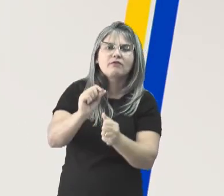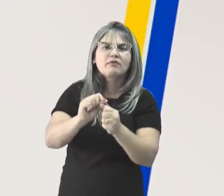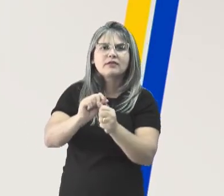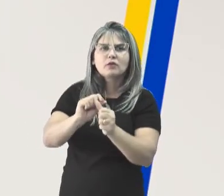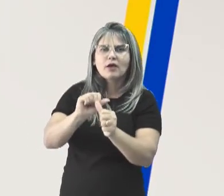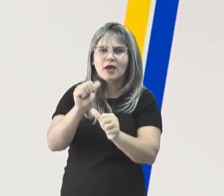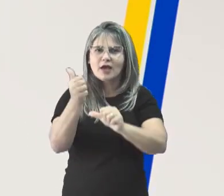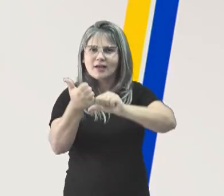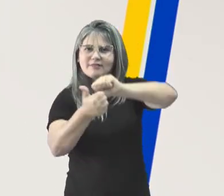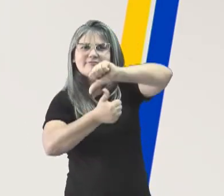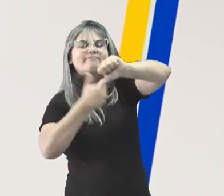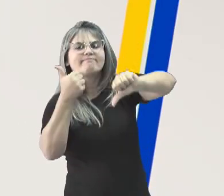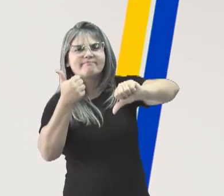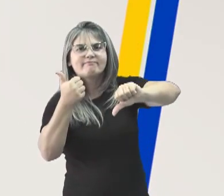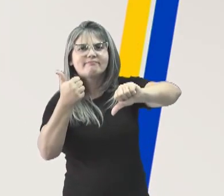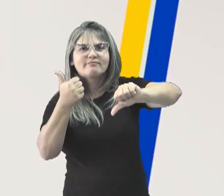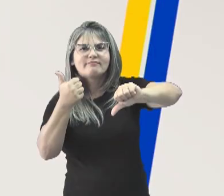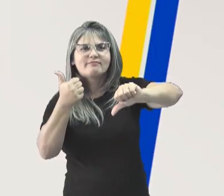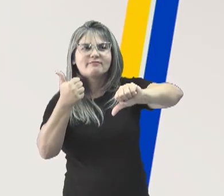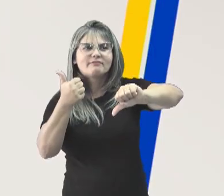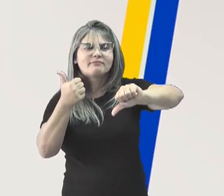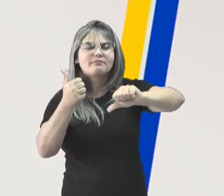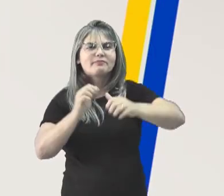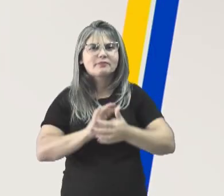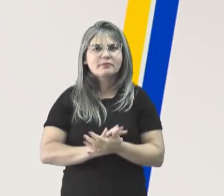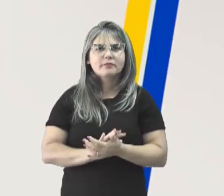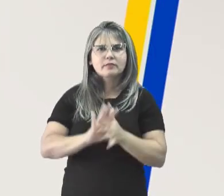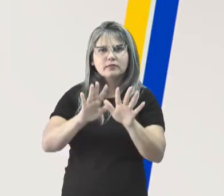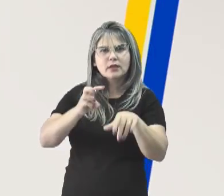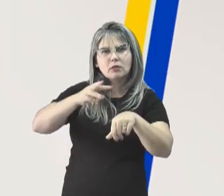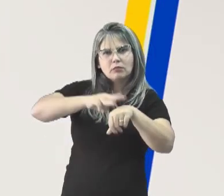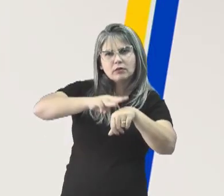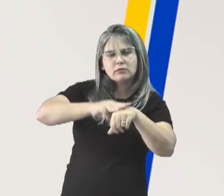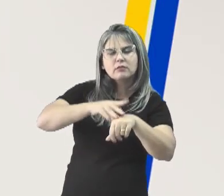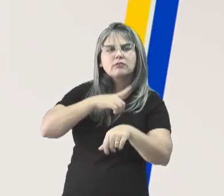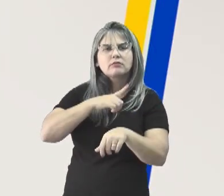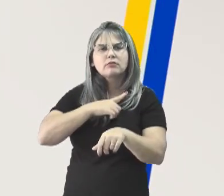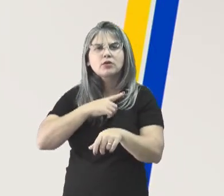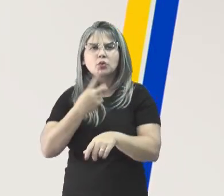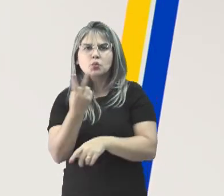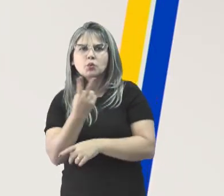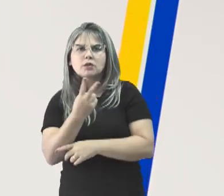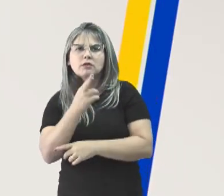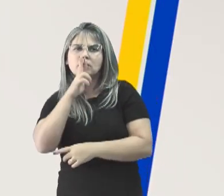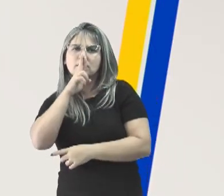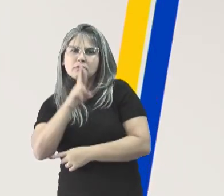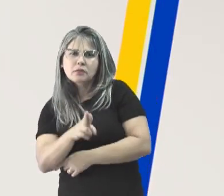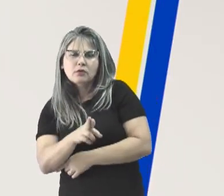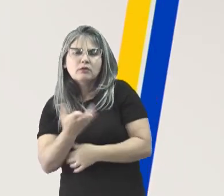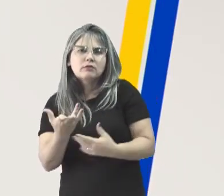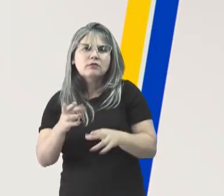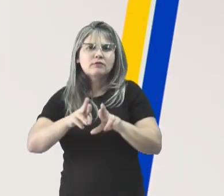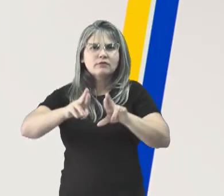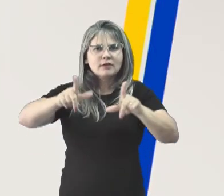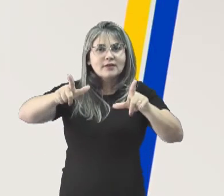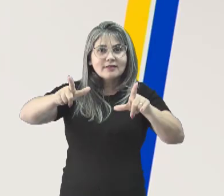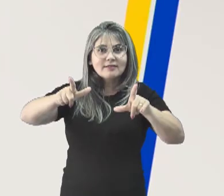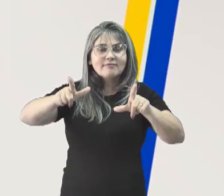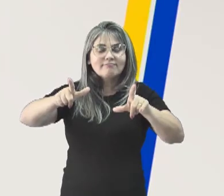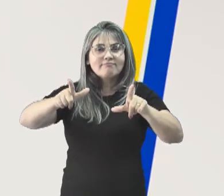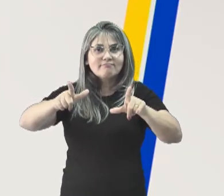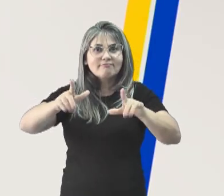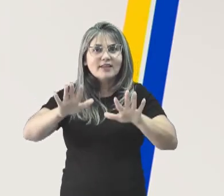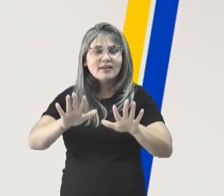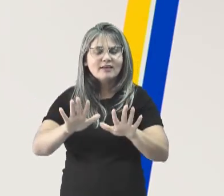depois estão só para decididos. Então, veja, na matemática você tem dois caminhos diferentes, você escolhe o que você acha mais interessante. Quer uma